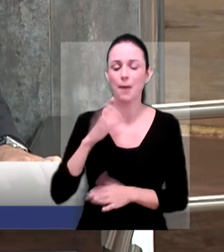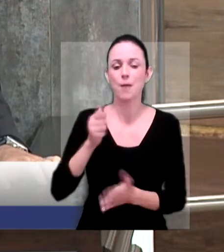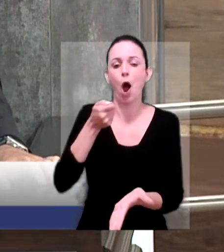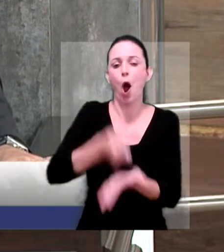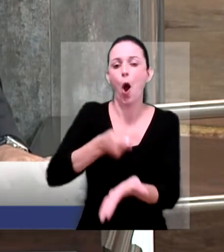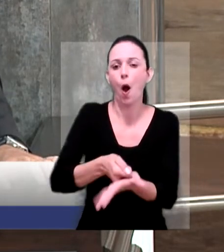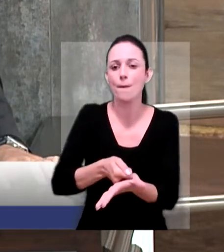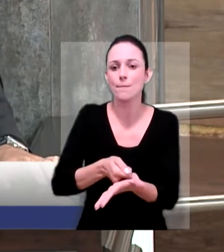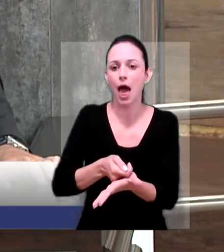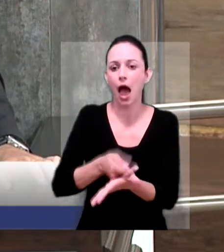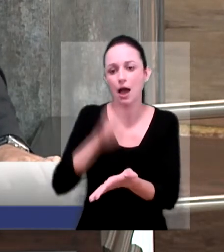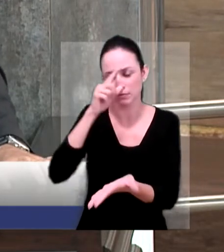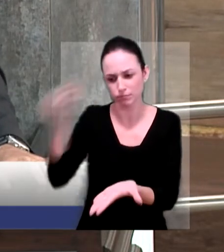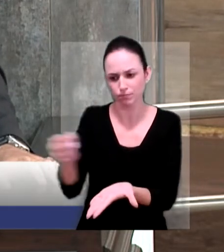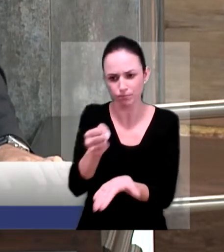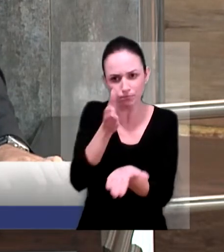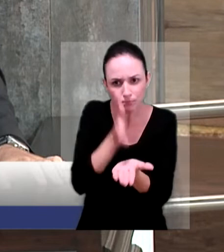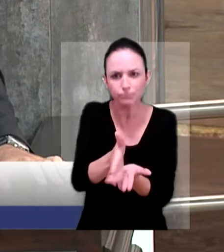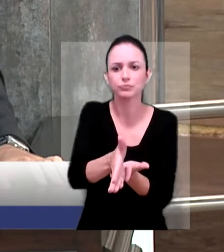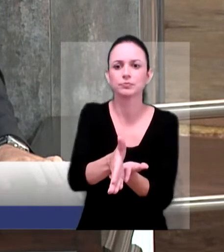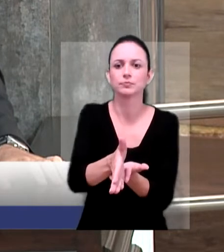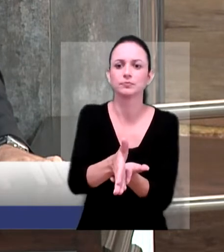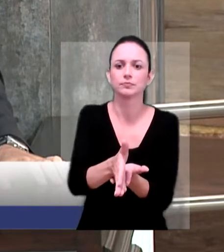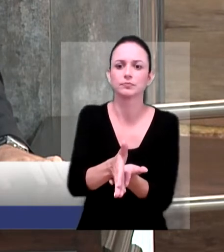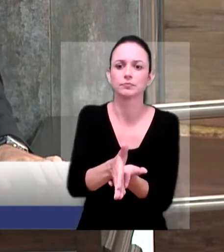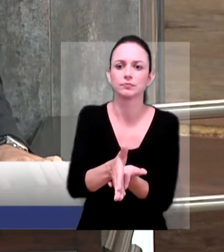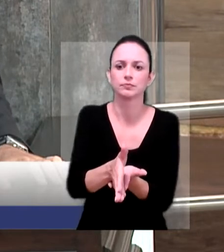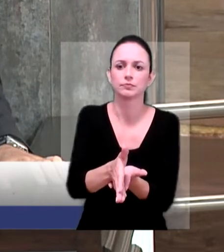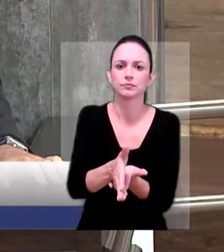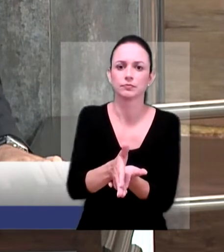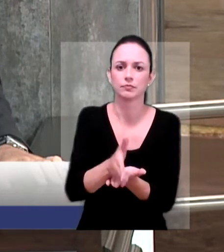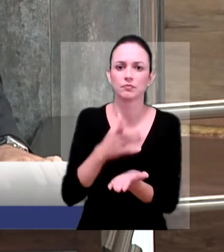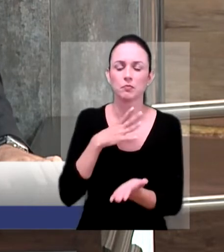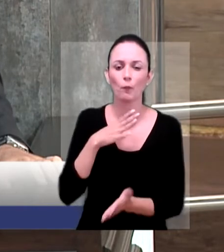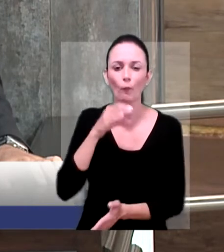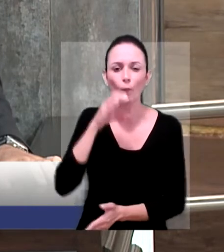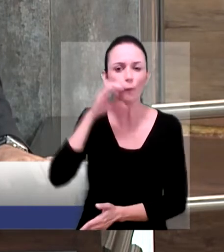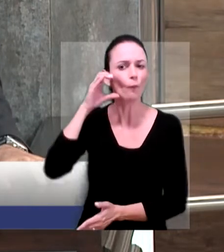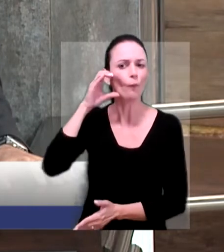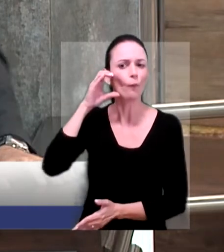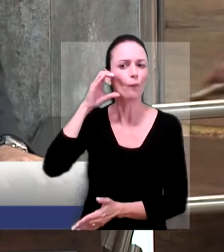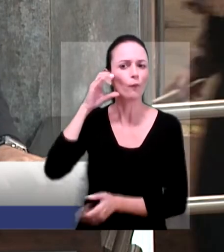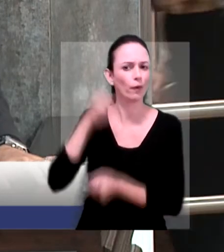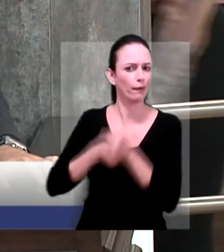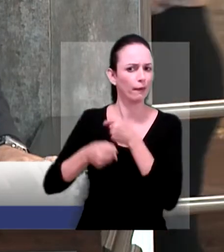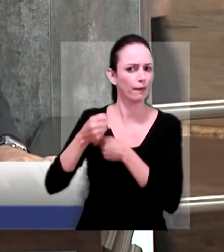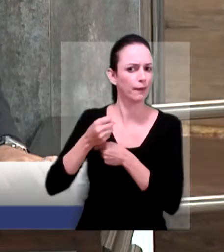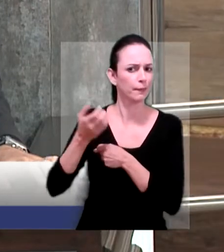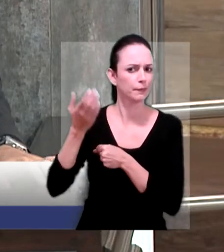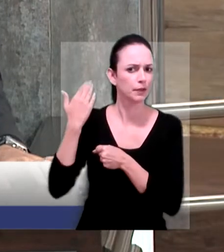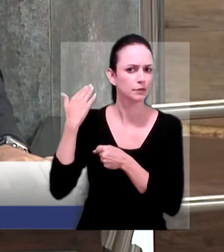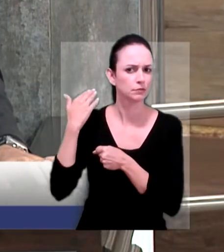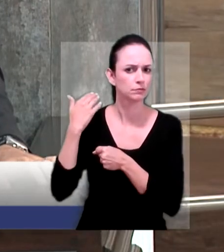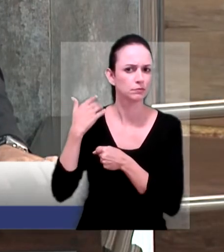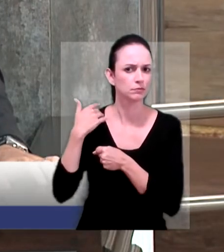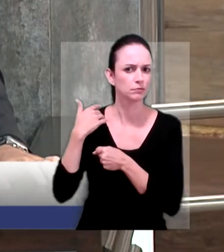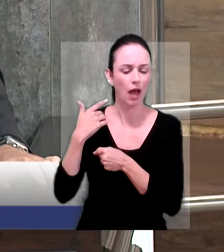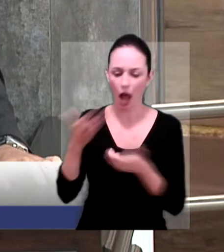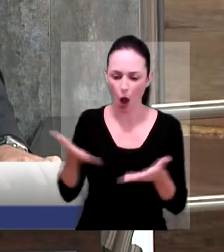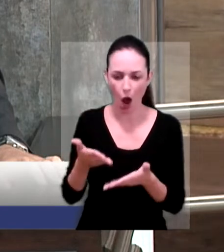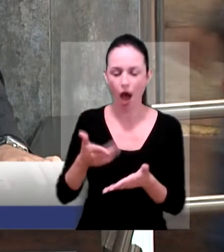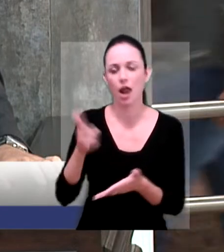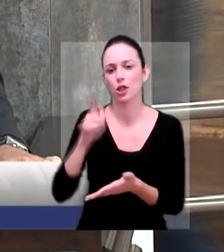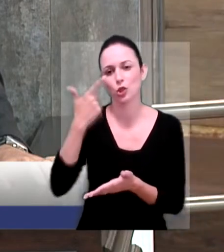todavia, ainda assim, houve omissão nos anos anteriores, nós torcemos que não haja dessa vez, porque a